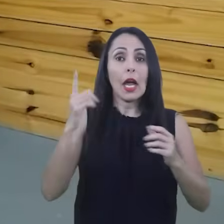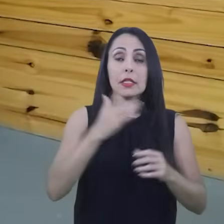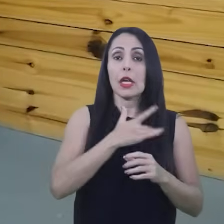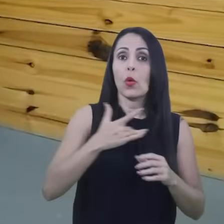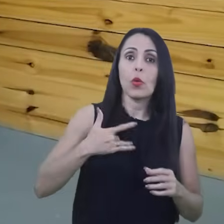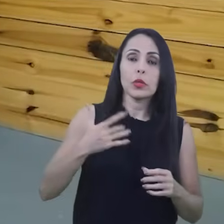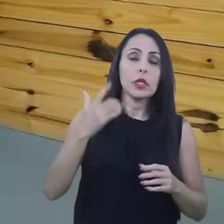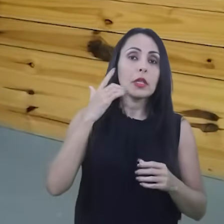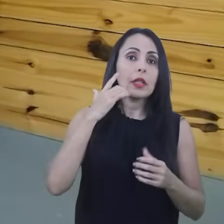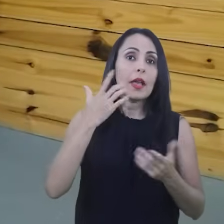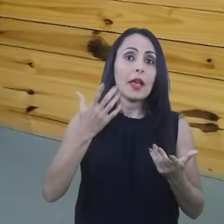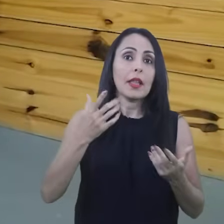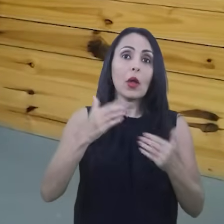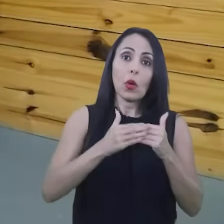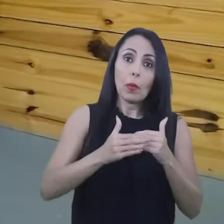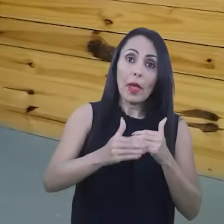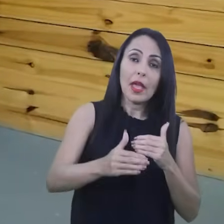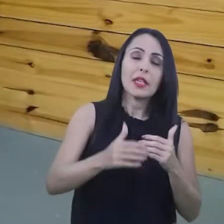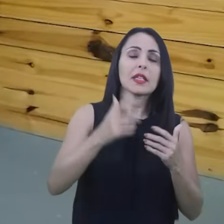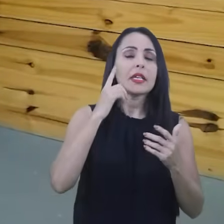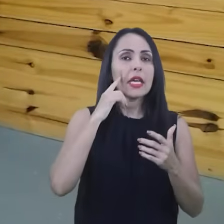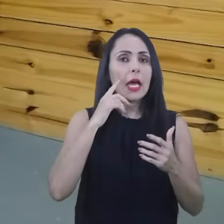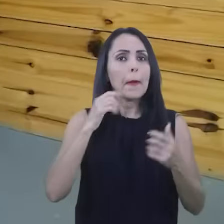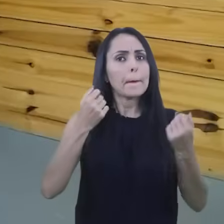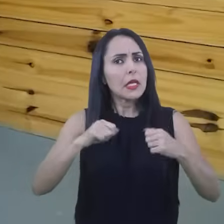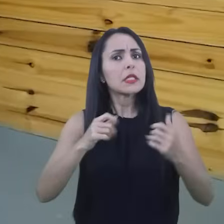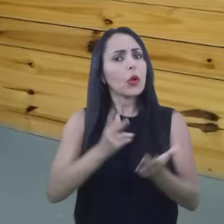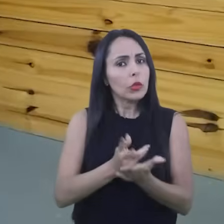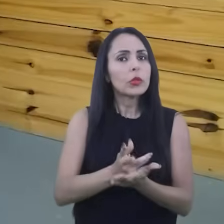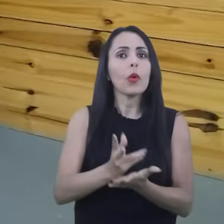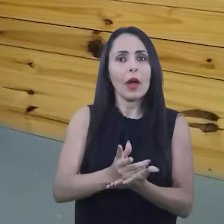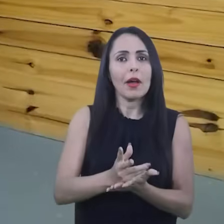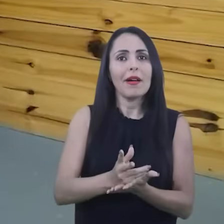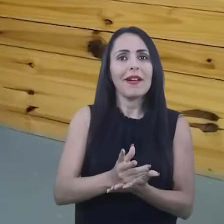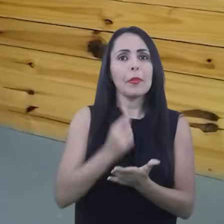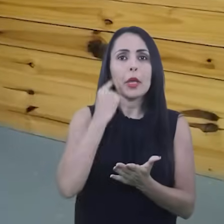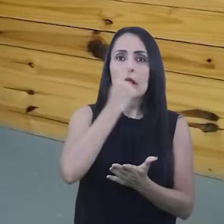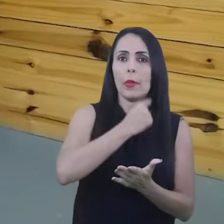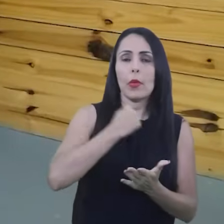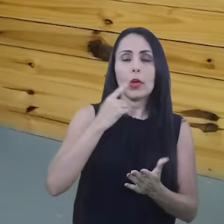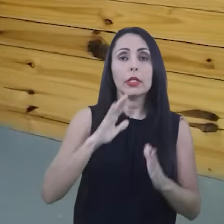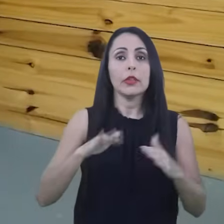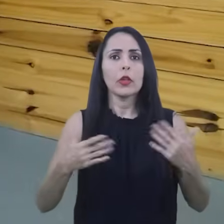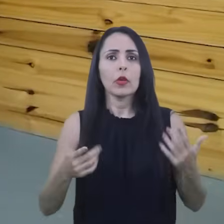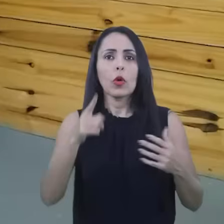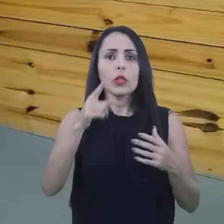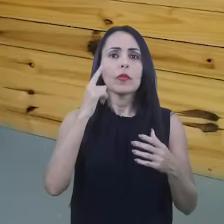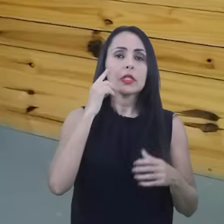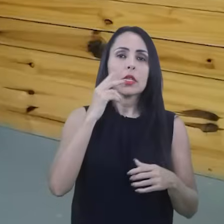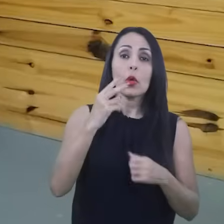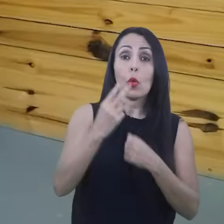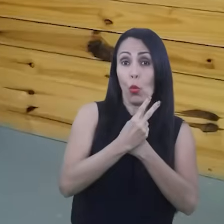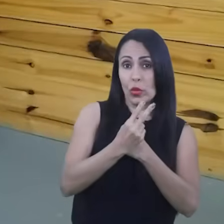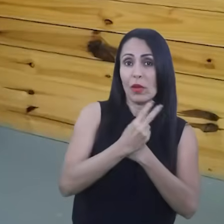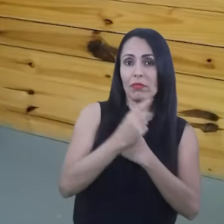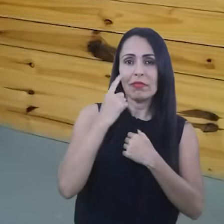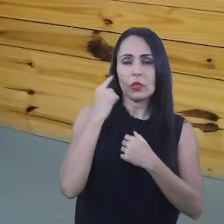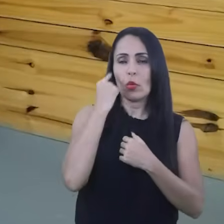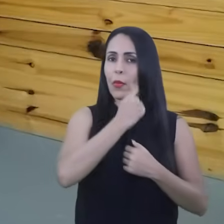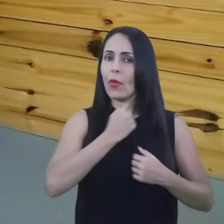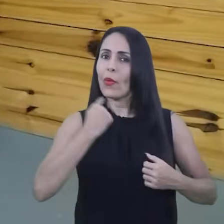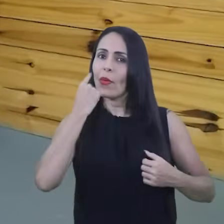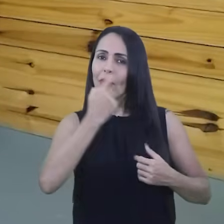saúde ela começa e ela deve, né, continuar, né, pela boca, enfim. Quando você cuida, né, da sua boca,